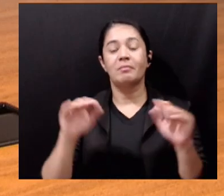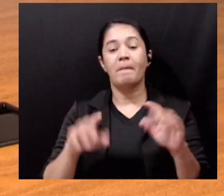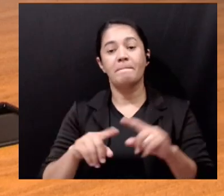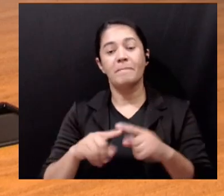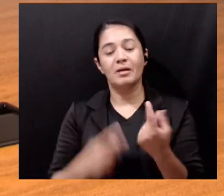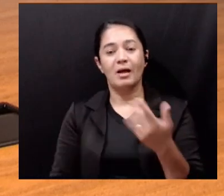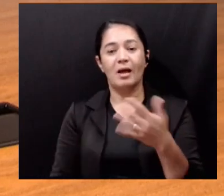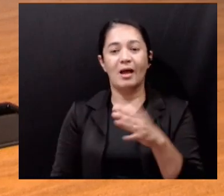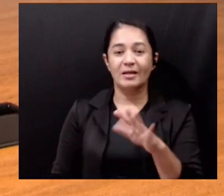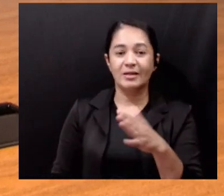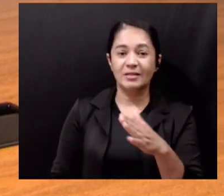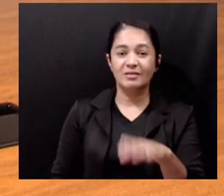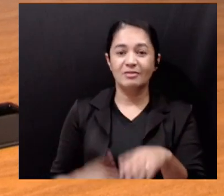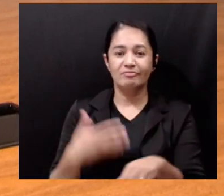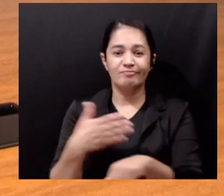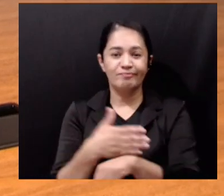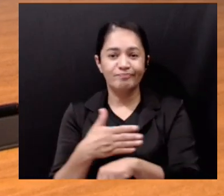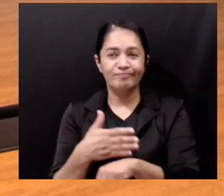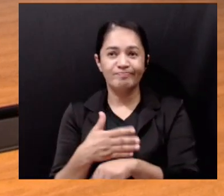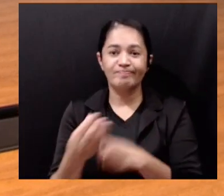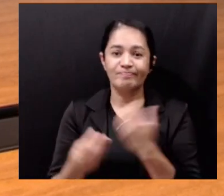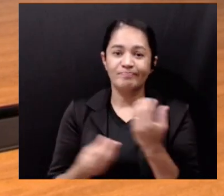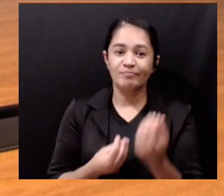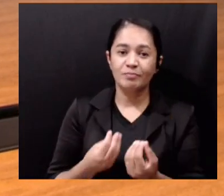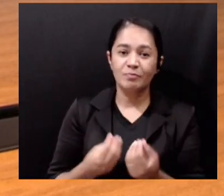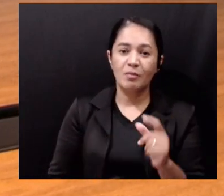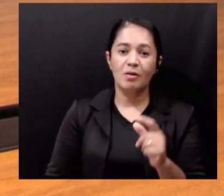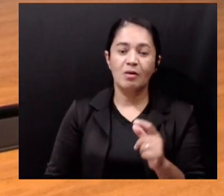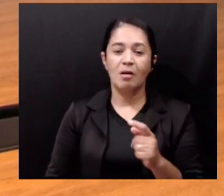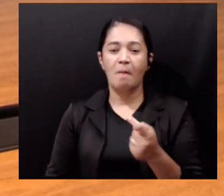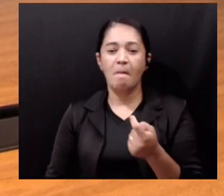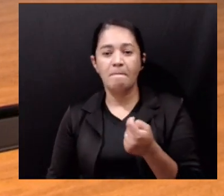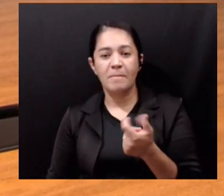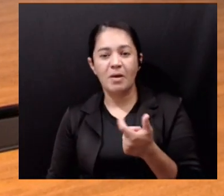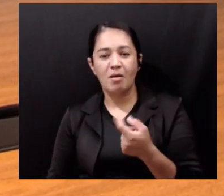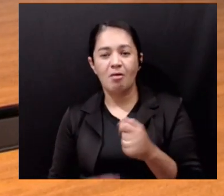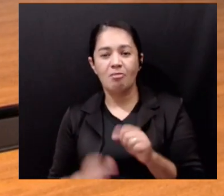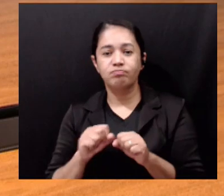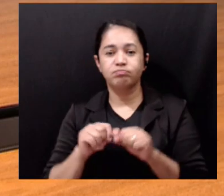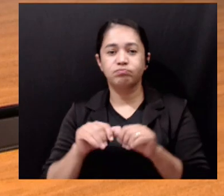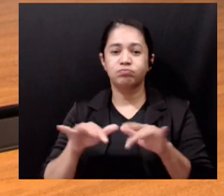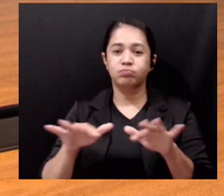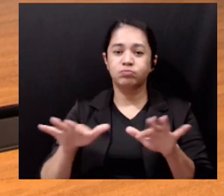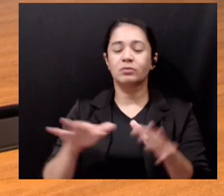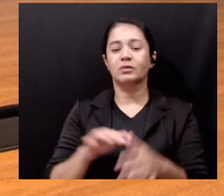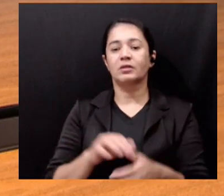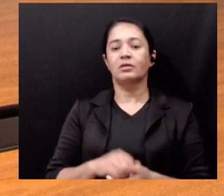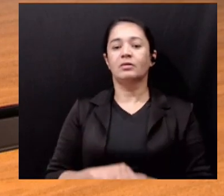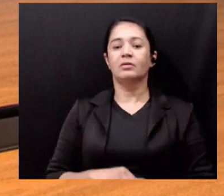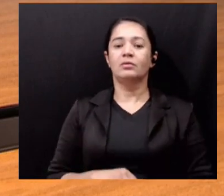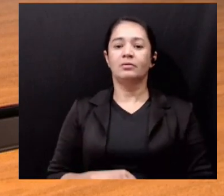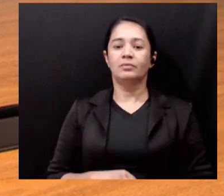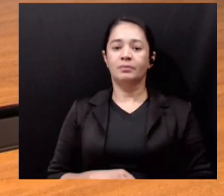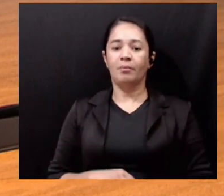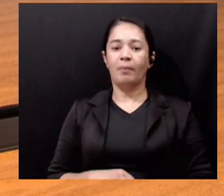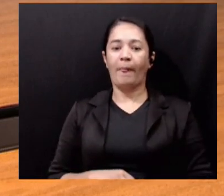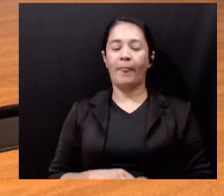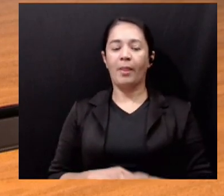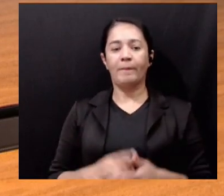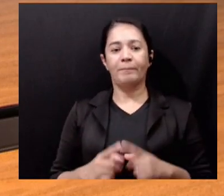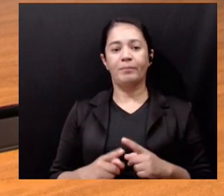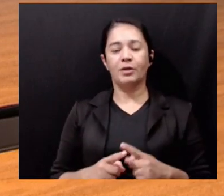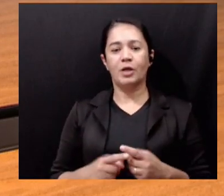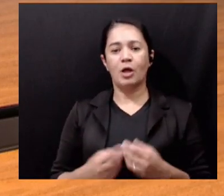acesso é pouco difundido. Não é muito divulgado, né? Porque é impressionante como as pessoas